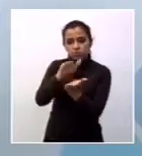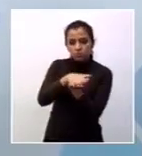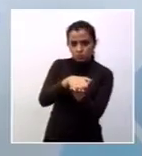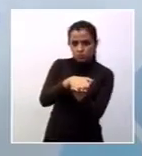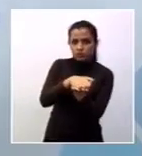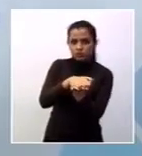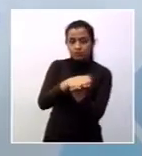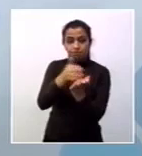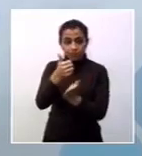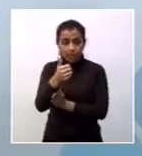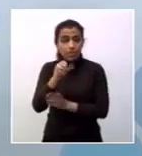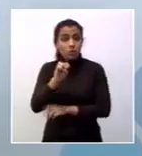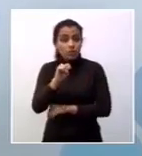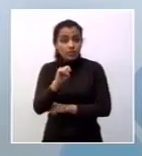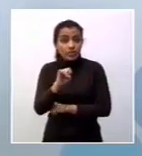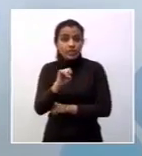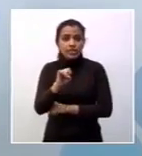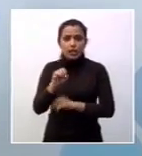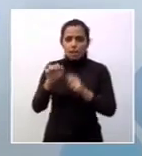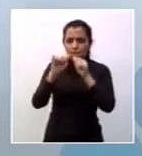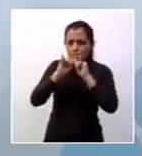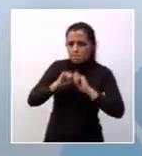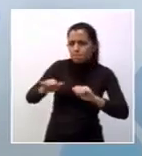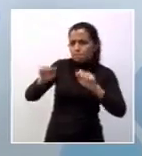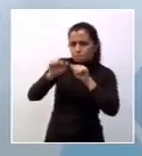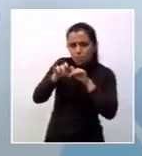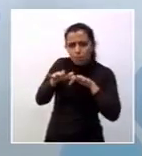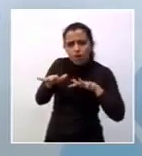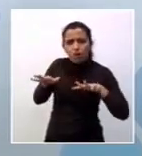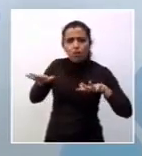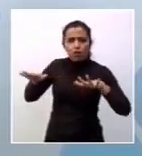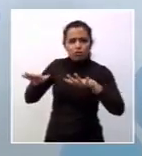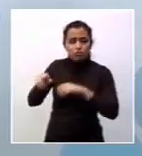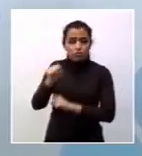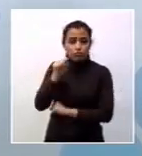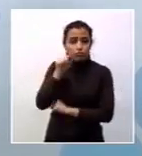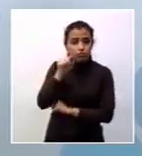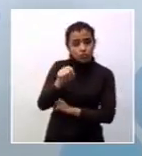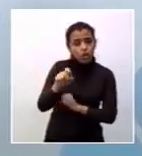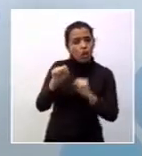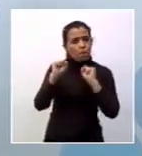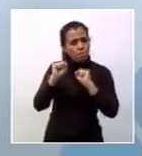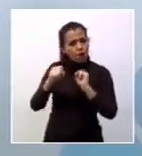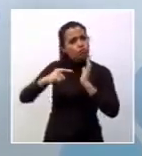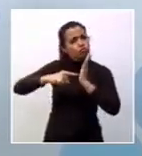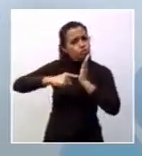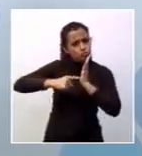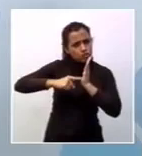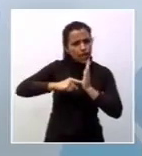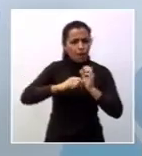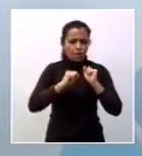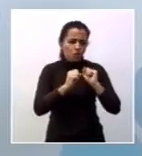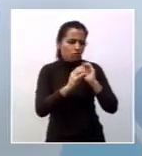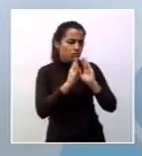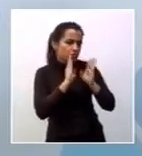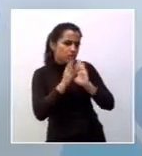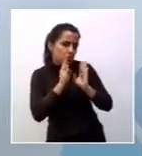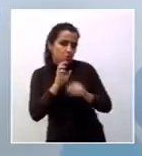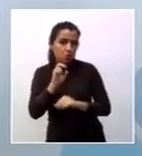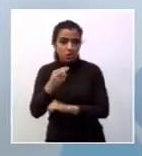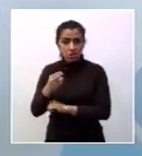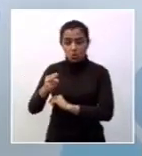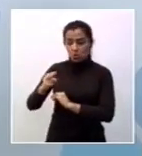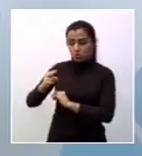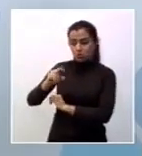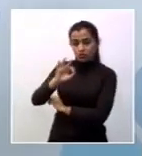que espalharem notícias de vocês, saibam que vocês podem, sim, denunciar. Vocês podem denunciar para o Facebook, vocês podem ir na Delegacia de Crimes